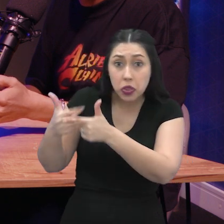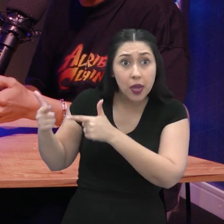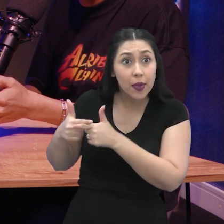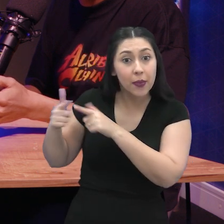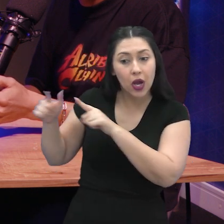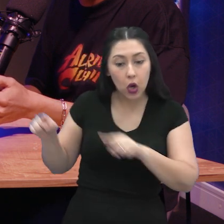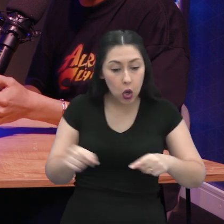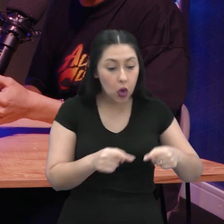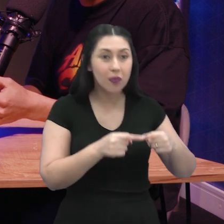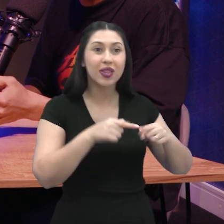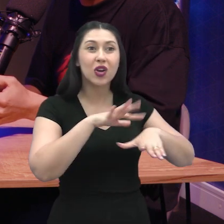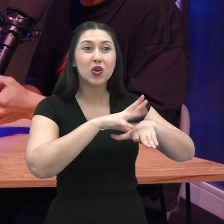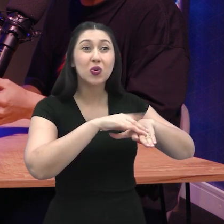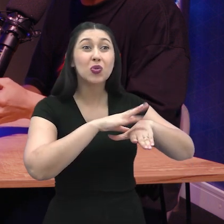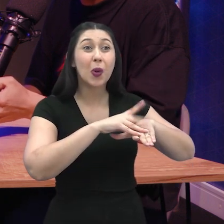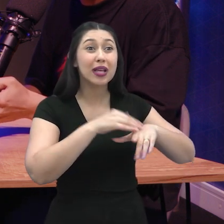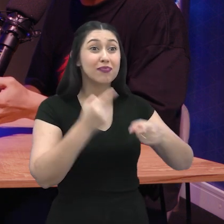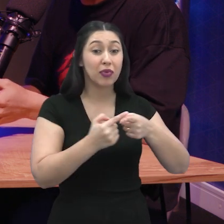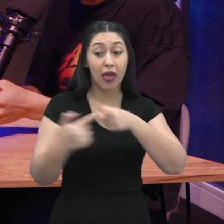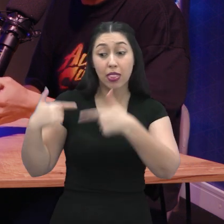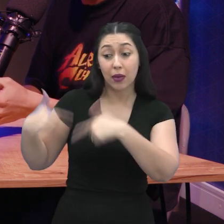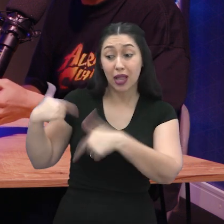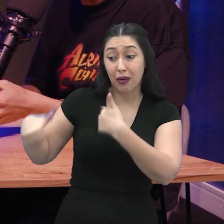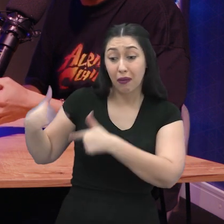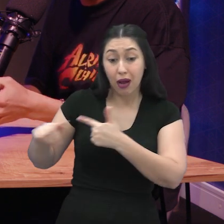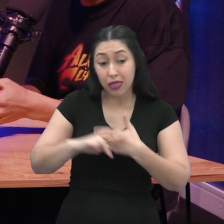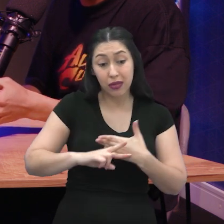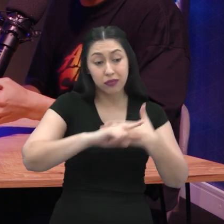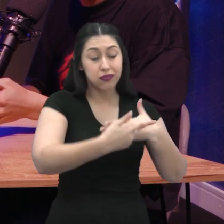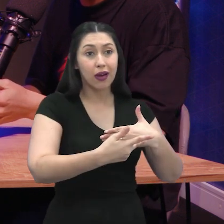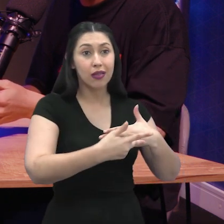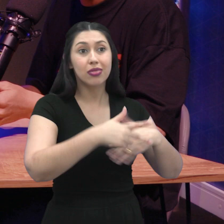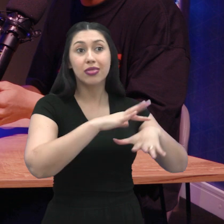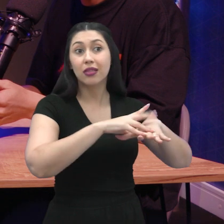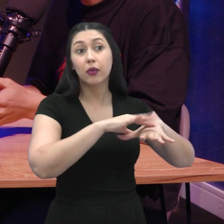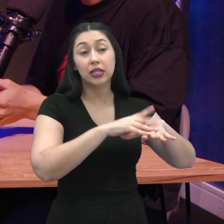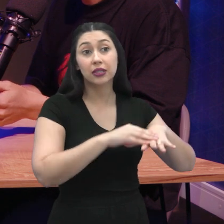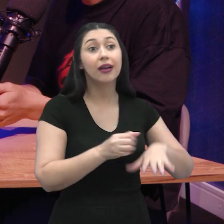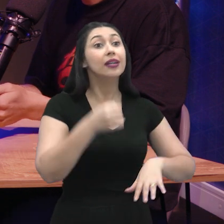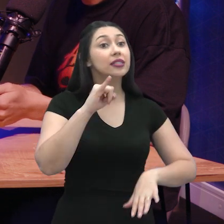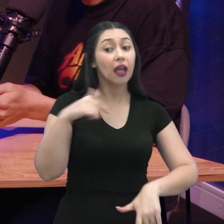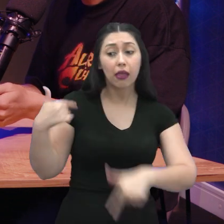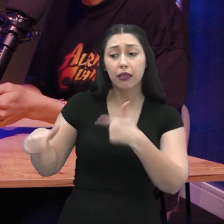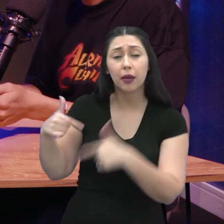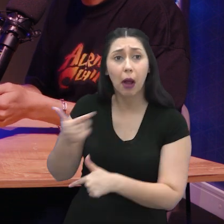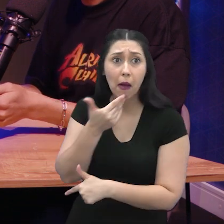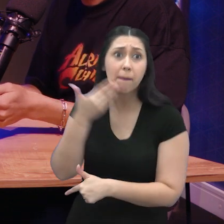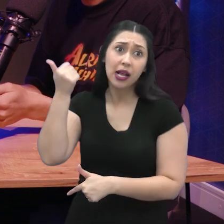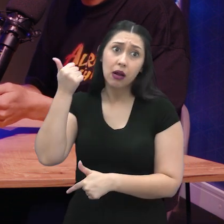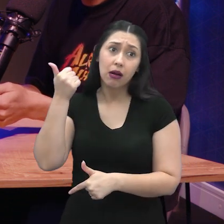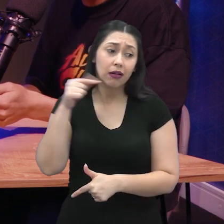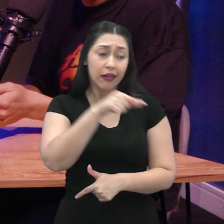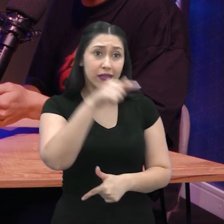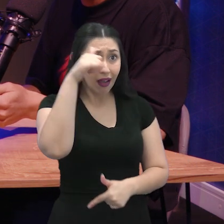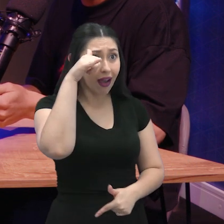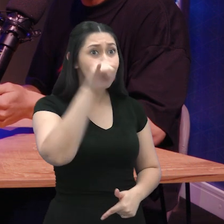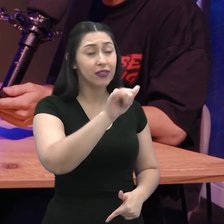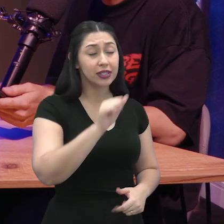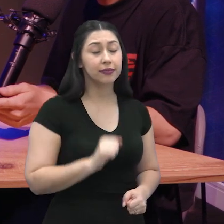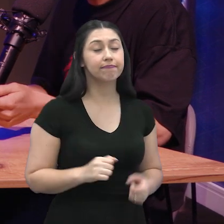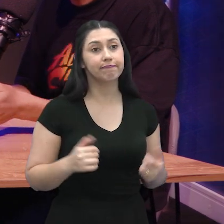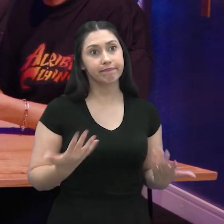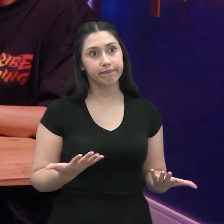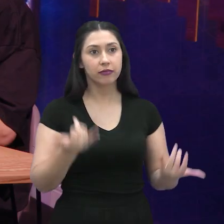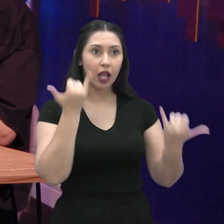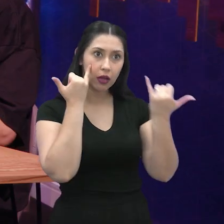diretamente ligados a doenças ocupacionais que poderiam ser evitadas com práticas mais humanizadas. Então a gente tem